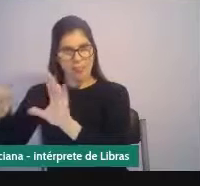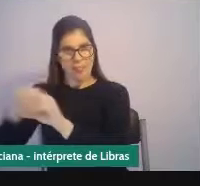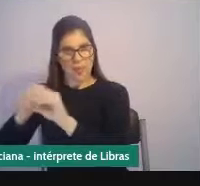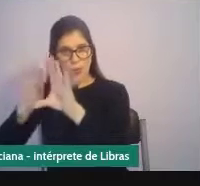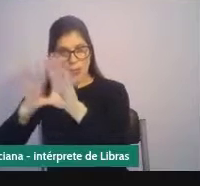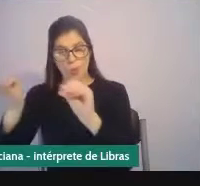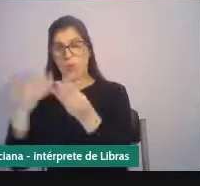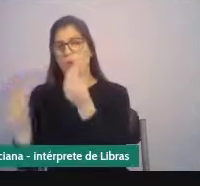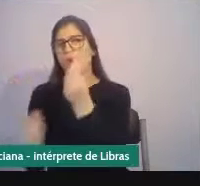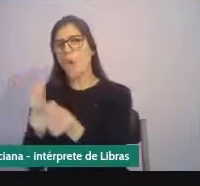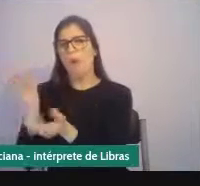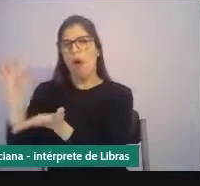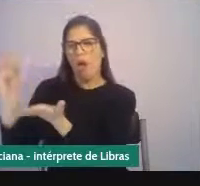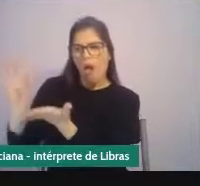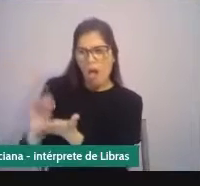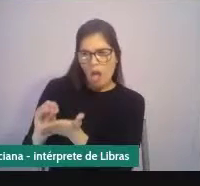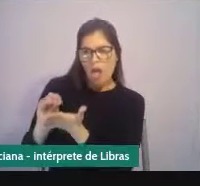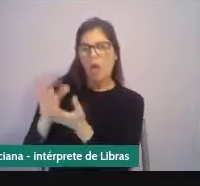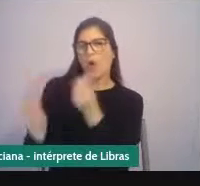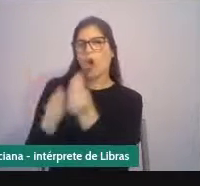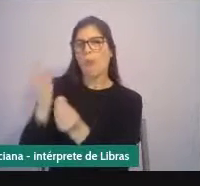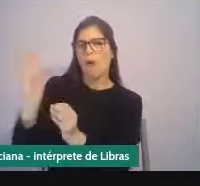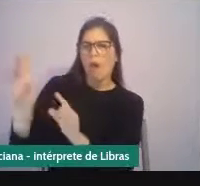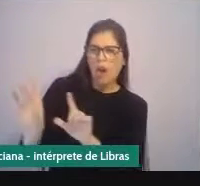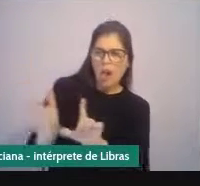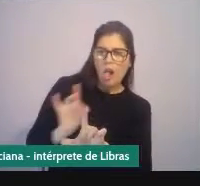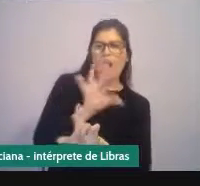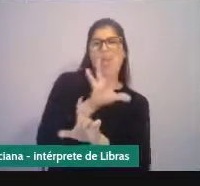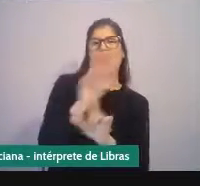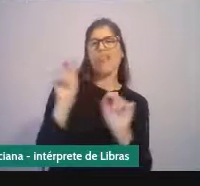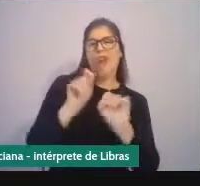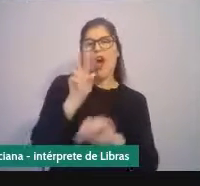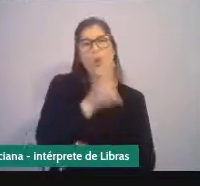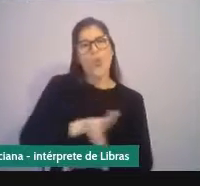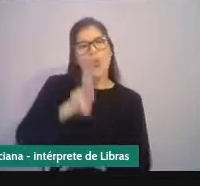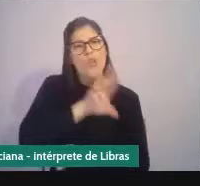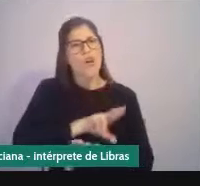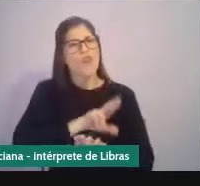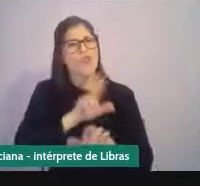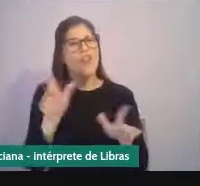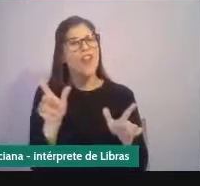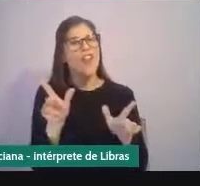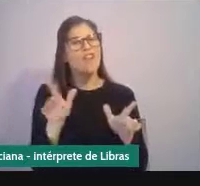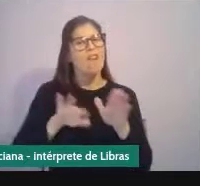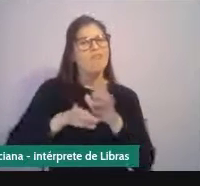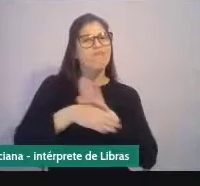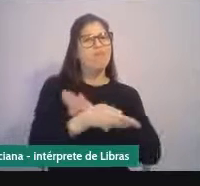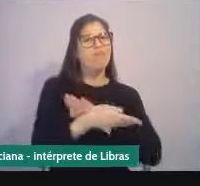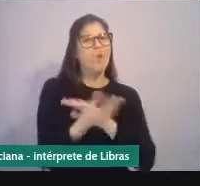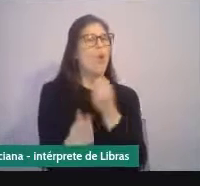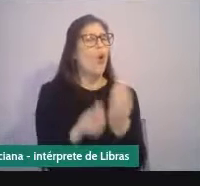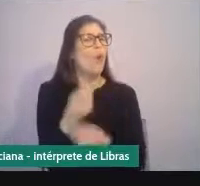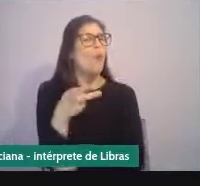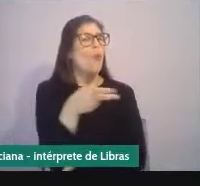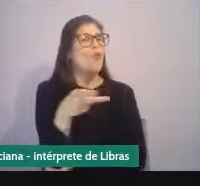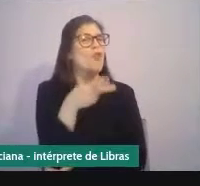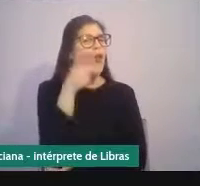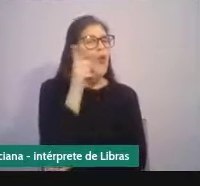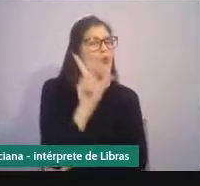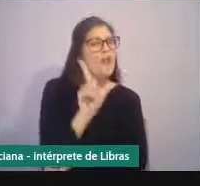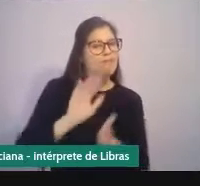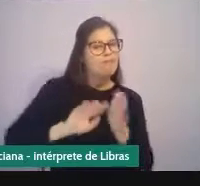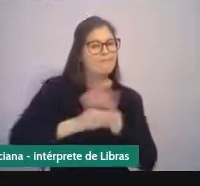ser baixados e transformados em outra coisa, em outras trilhas pelos professores na utilização nos seus